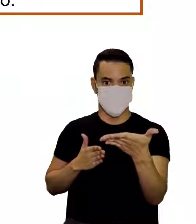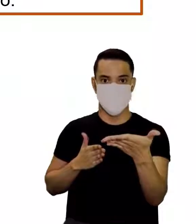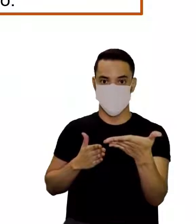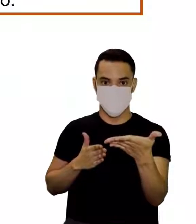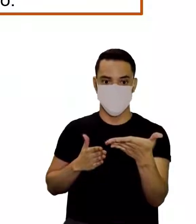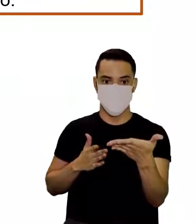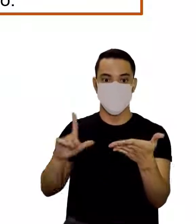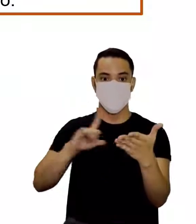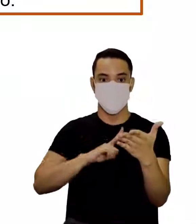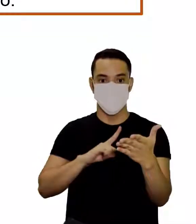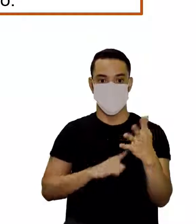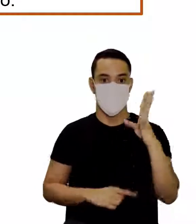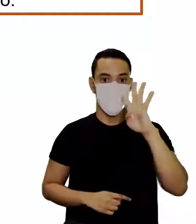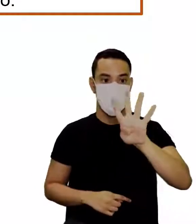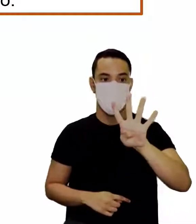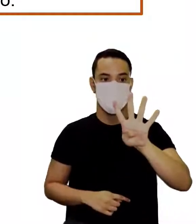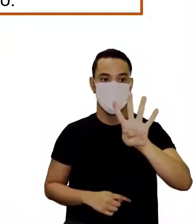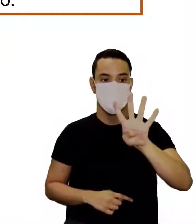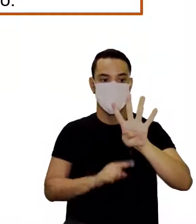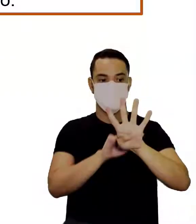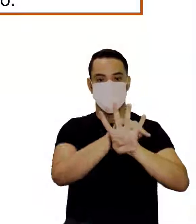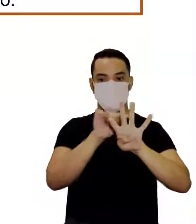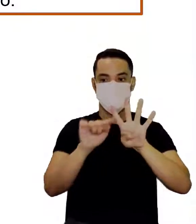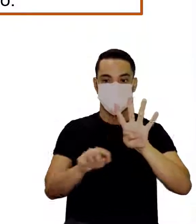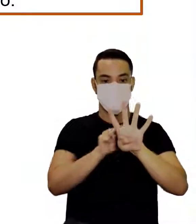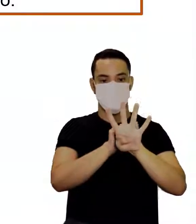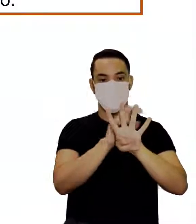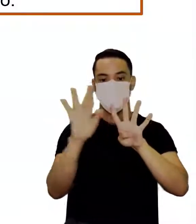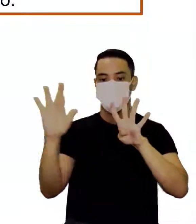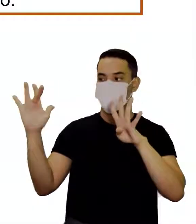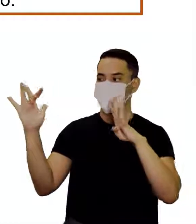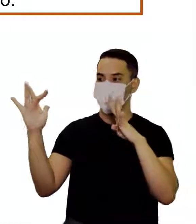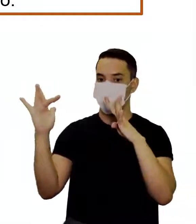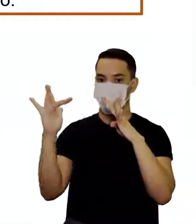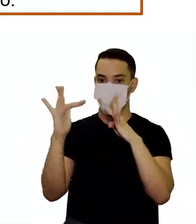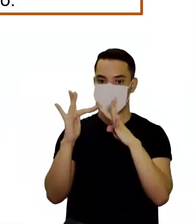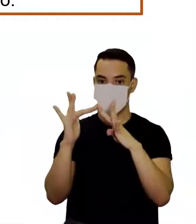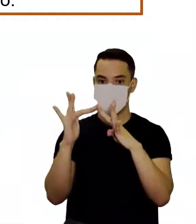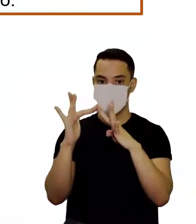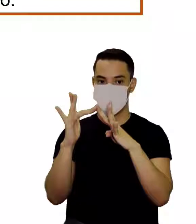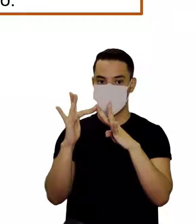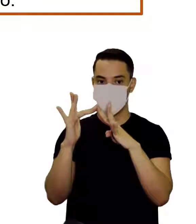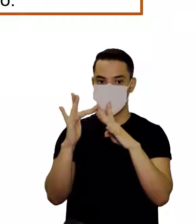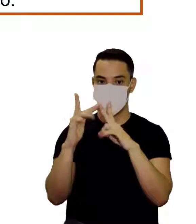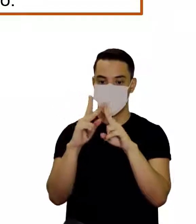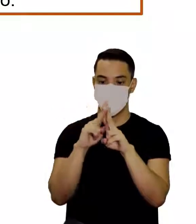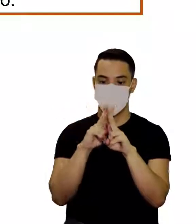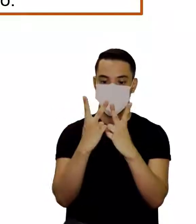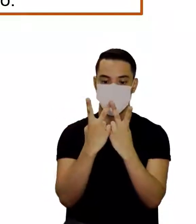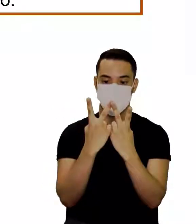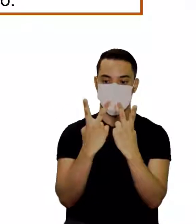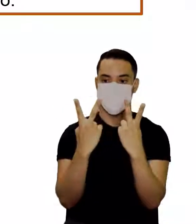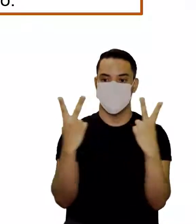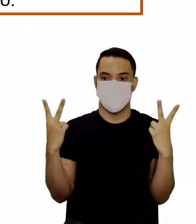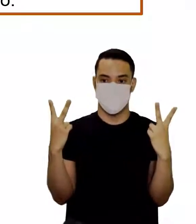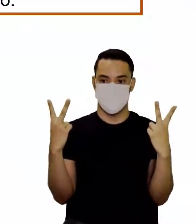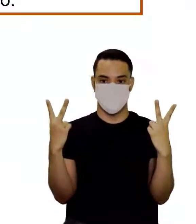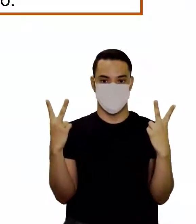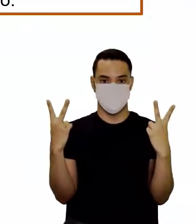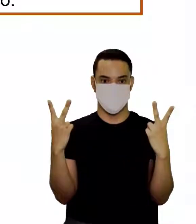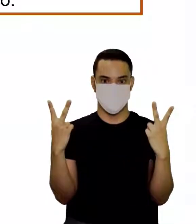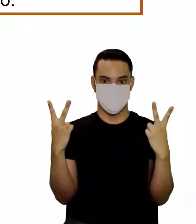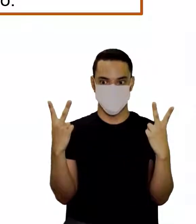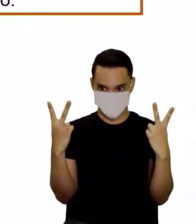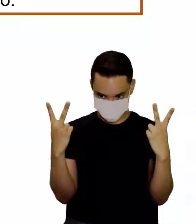depois o que, que eu faço? Eu afasto novamente. O que, que acontece? Vai ficar dois nesse aqui e duas cargas nesse